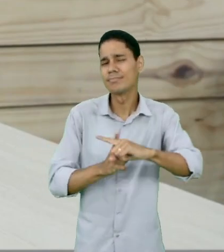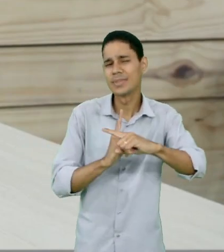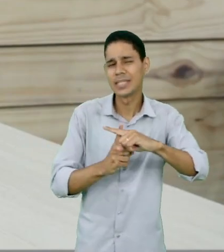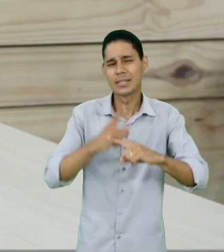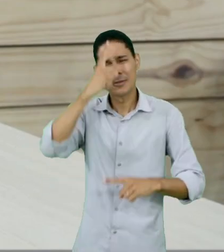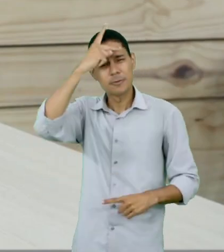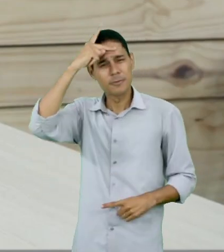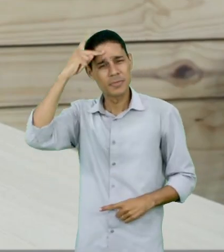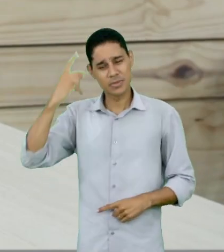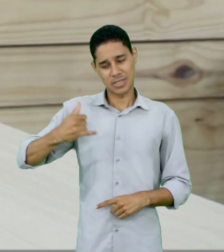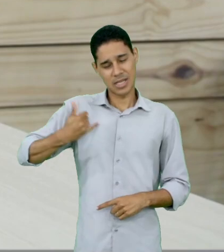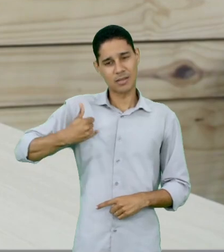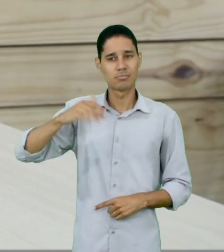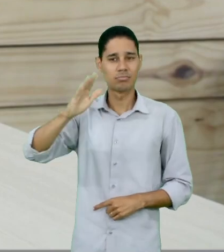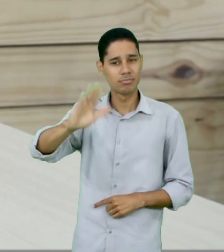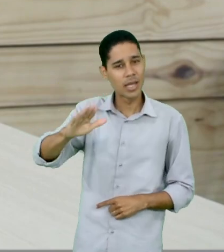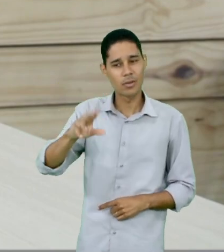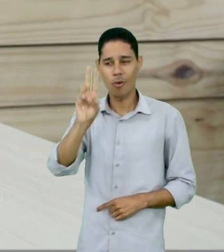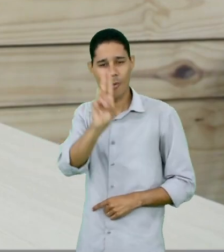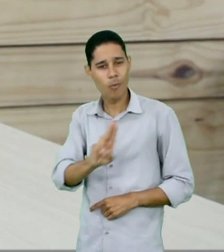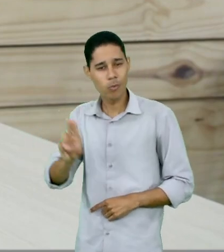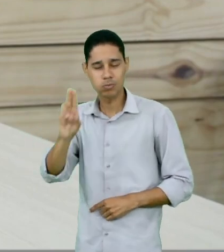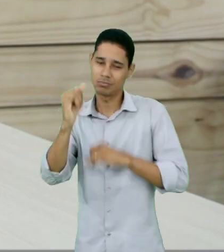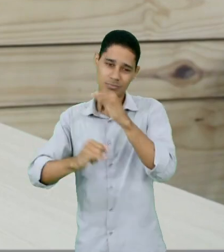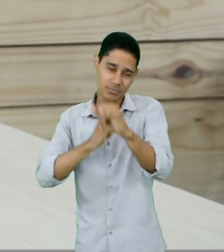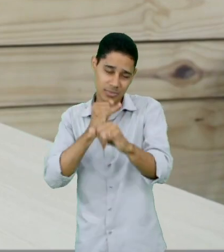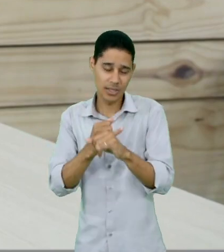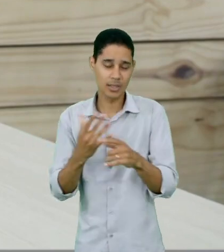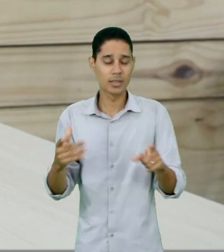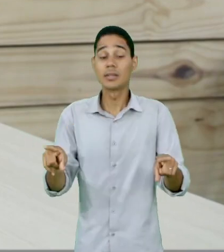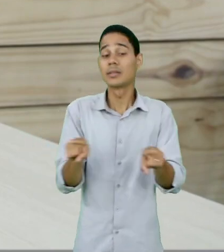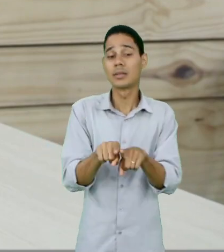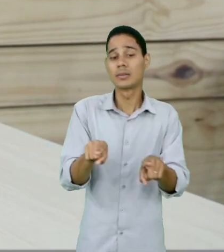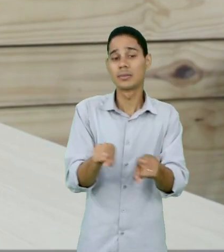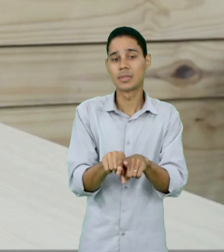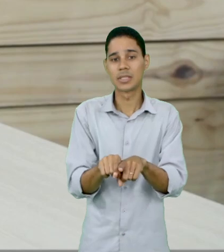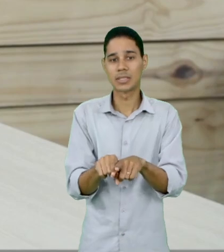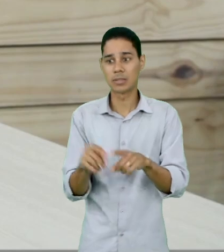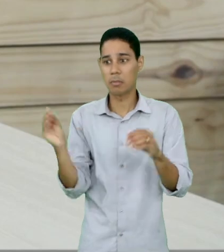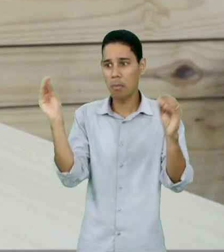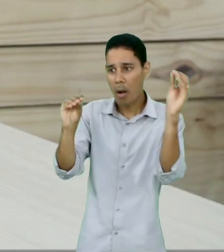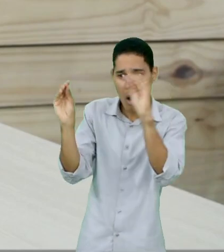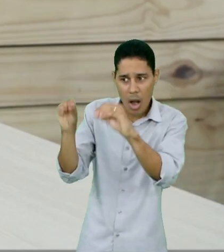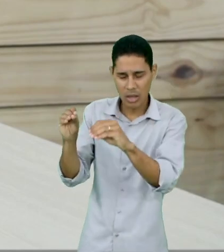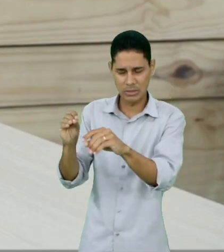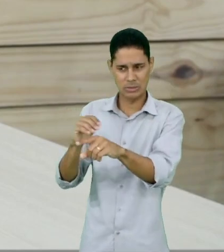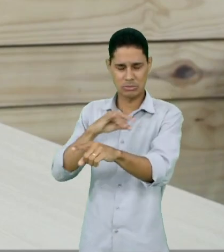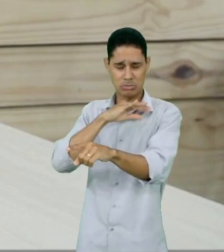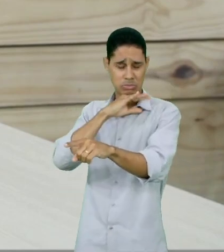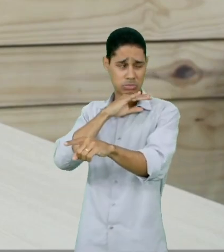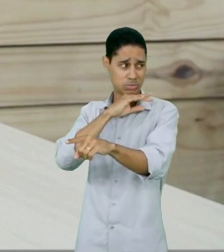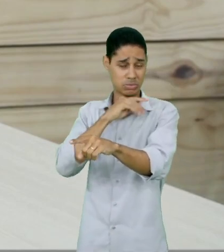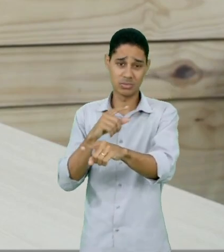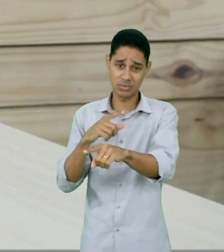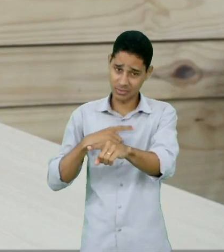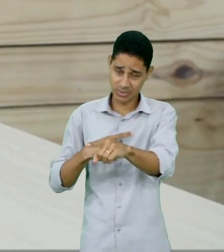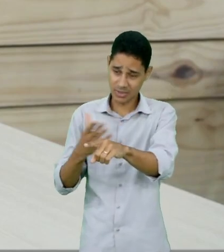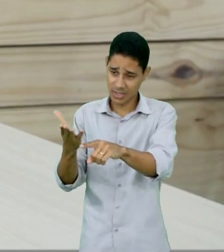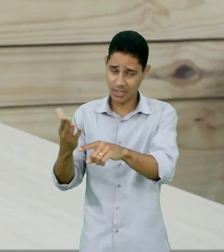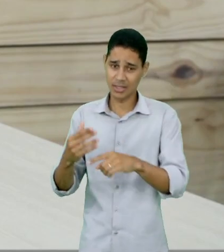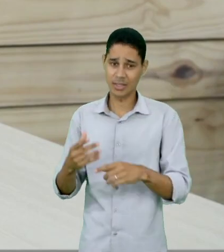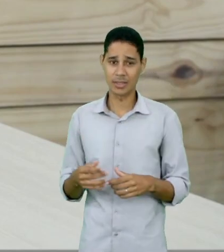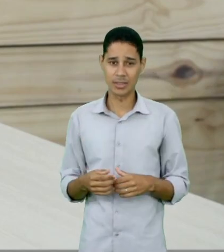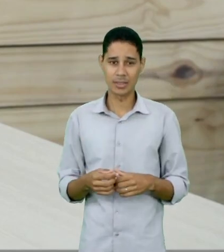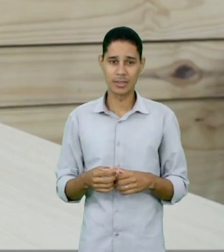idade utilizando a internet, né? Existem conteúdos nocivos, então isso aí precisa ter um